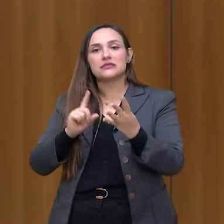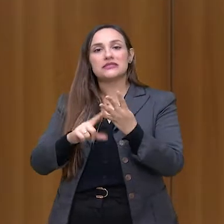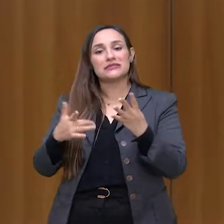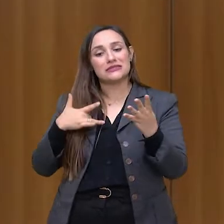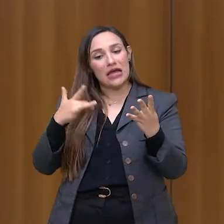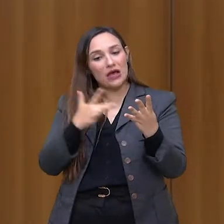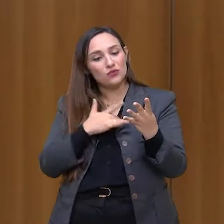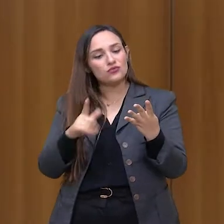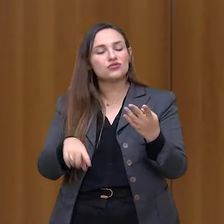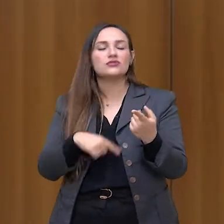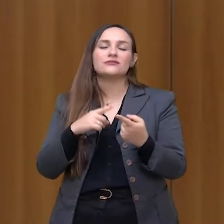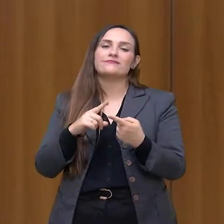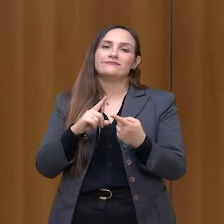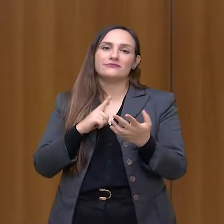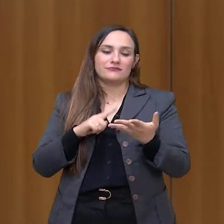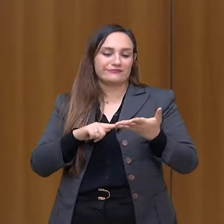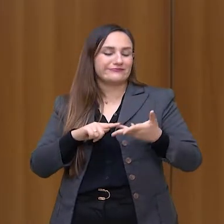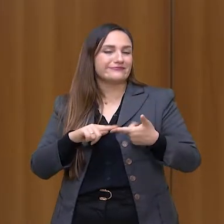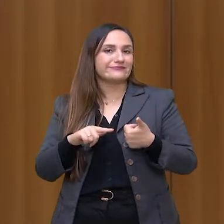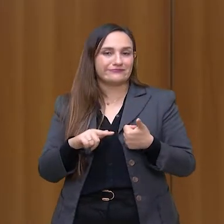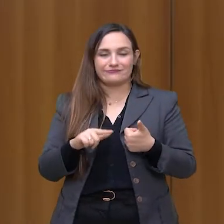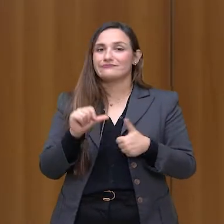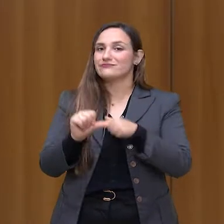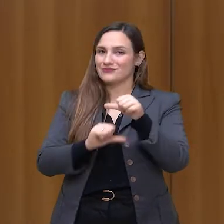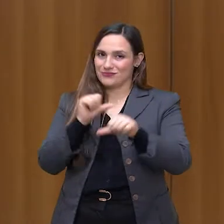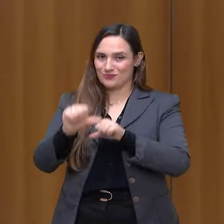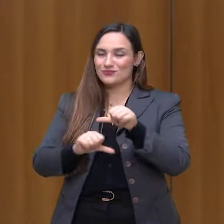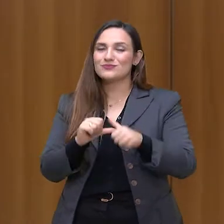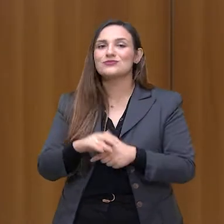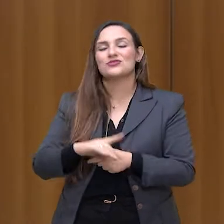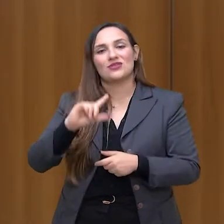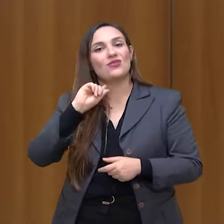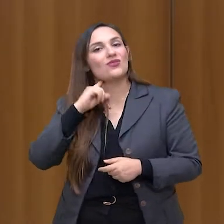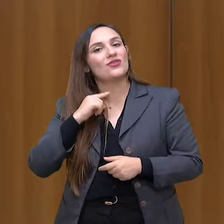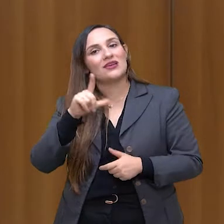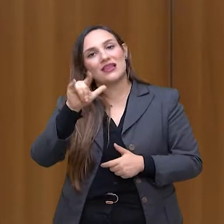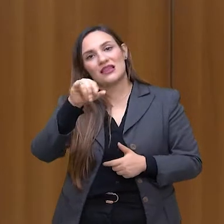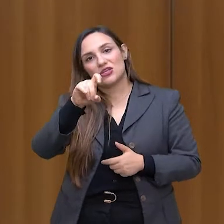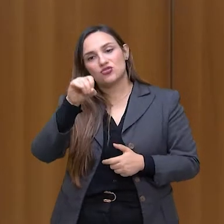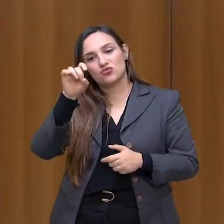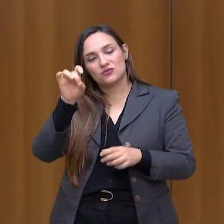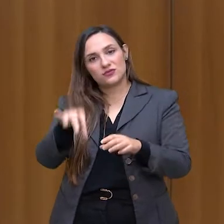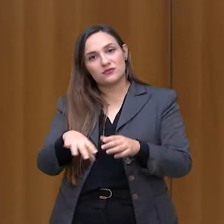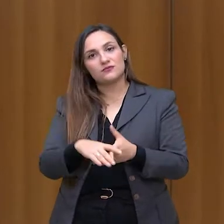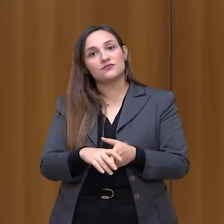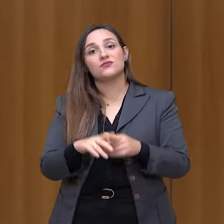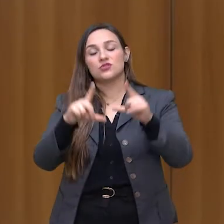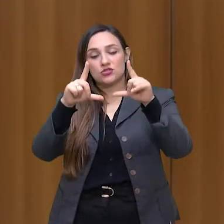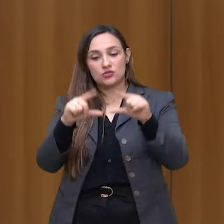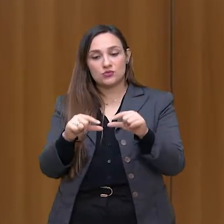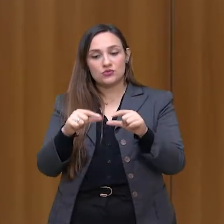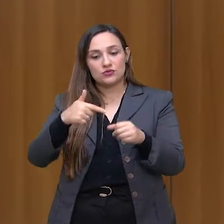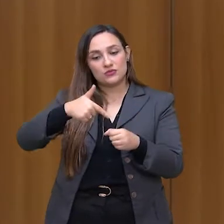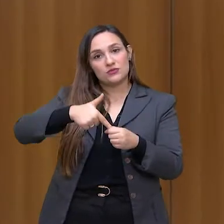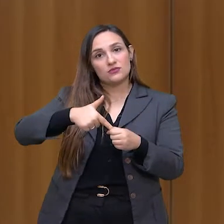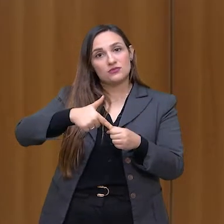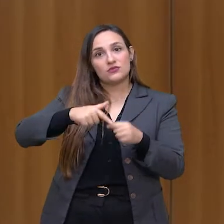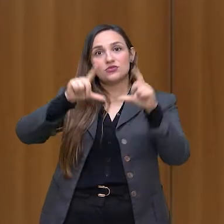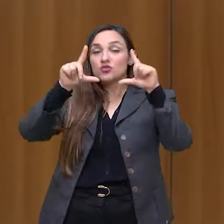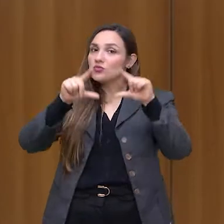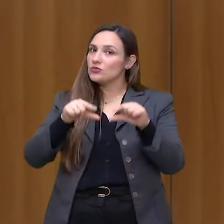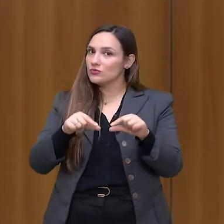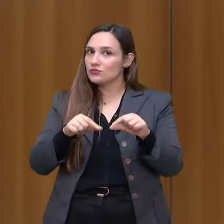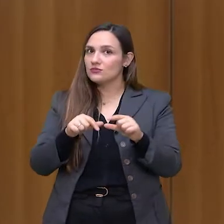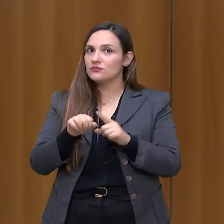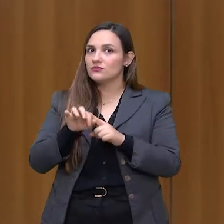pilhas. Então, assim, nós reduzimos pela metade consumo de combustível e quilômetro rodado de veículo,